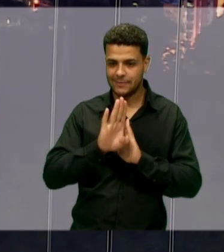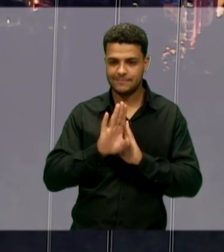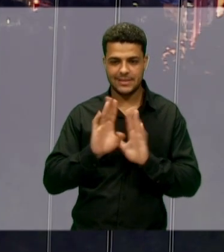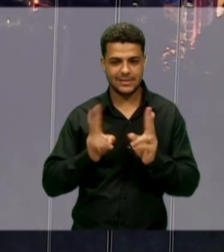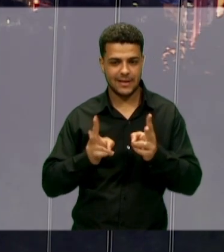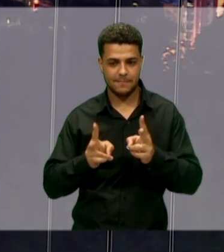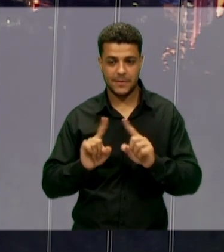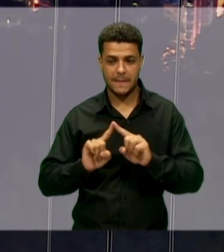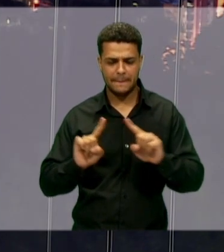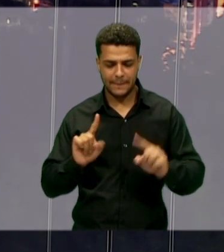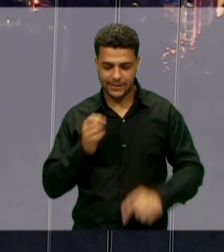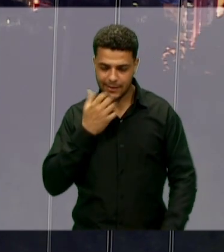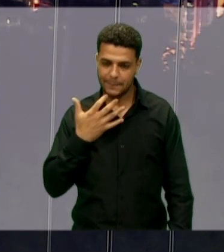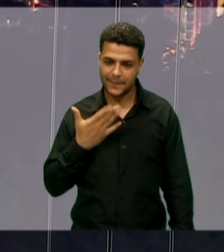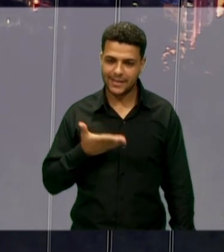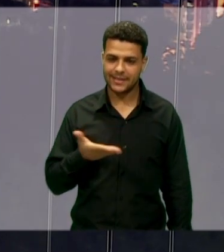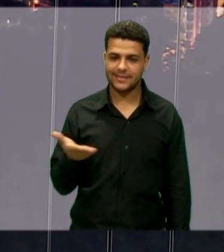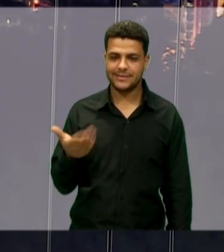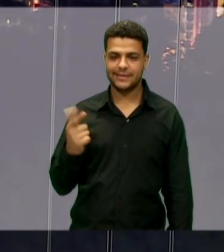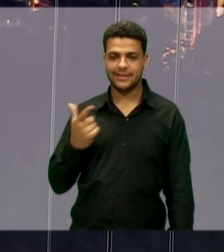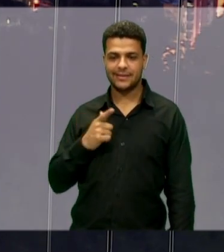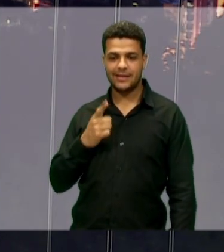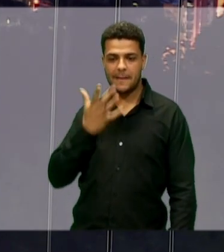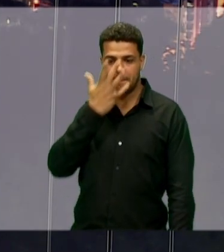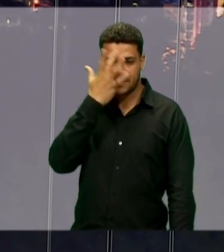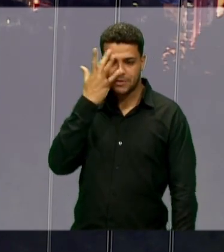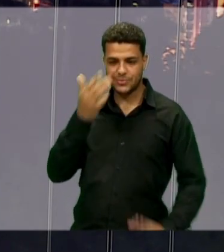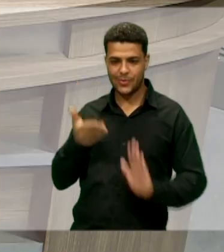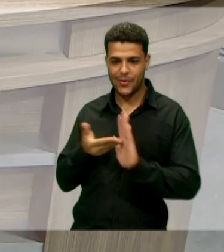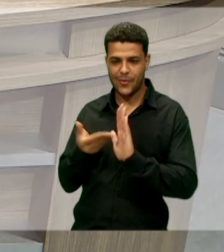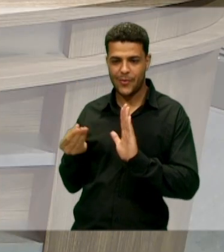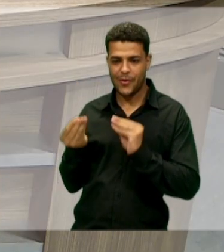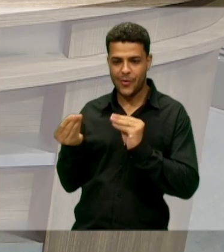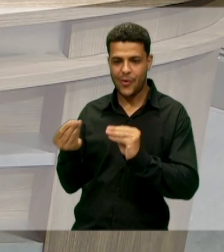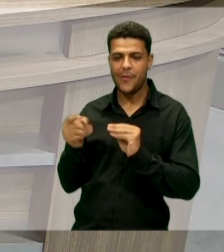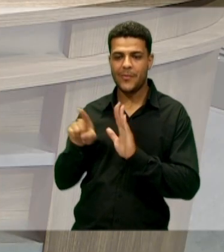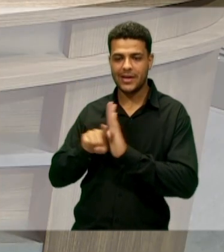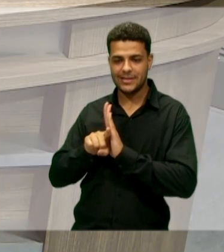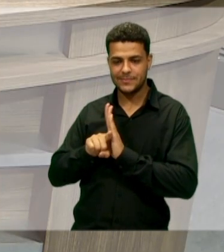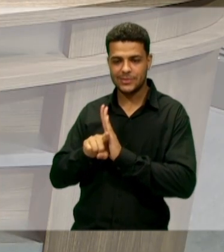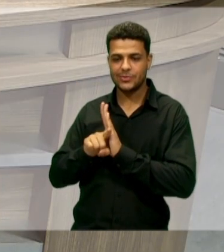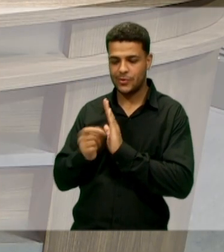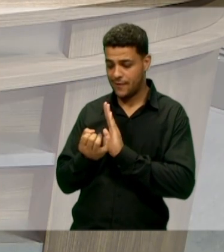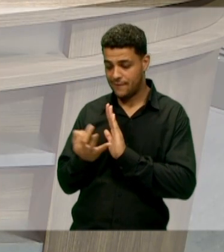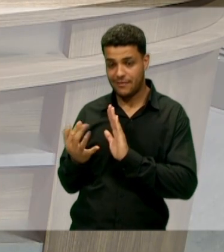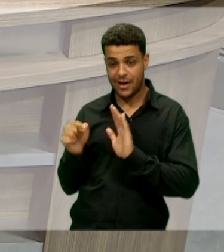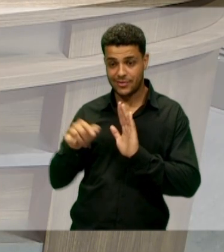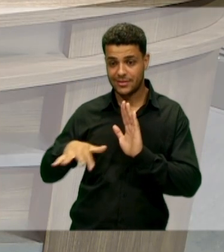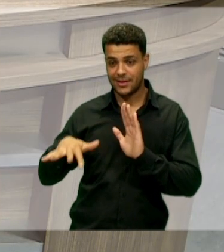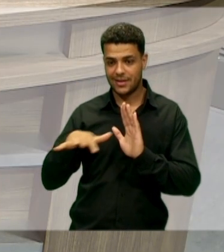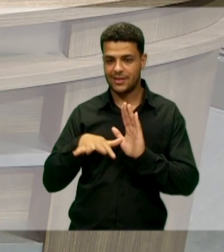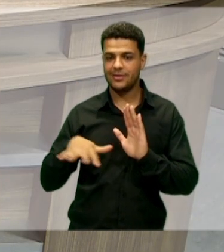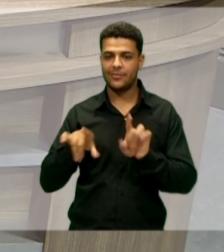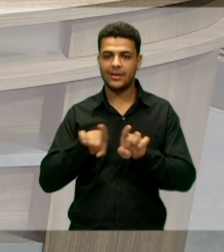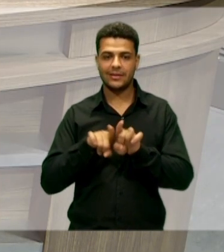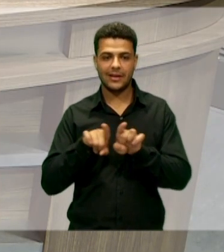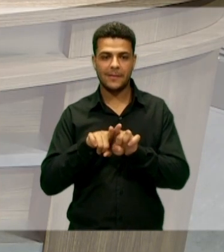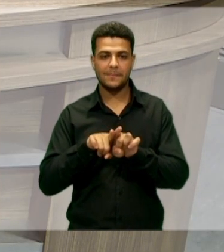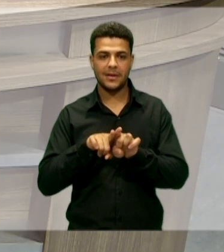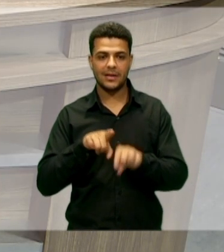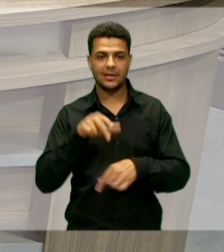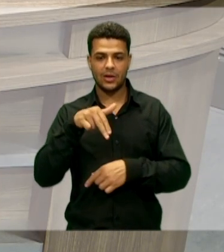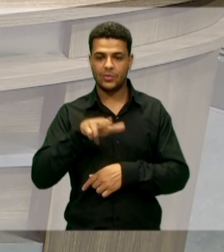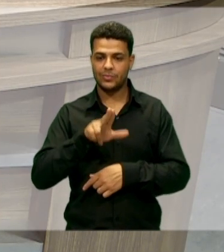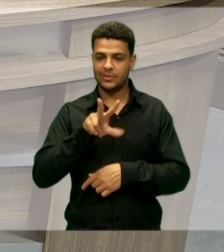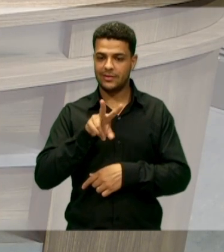né? E ainda bem que existem pesquisadores como o senhor e como tantos outros aqui da nossa região e também da nossa Univale